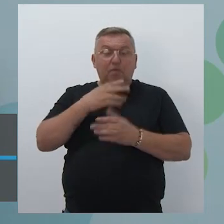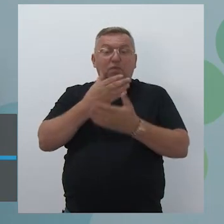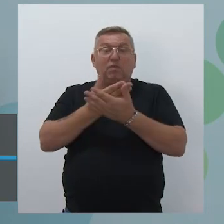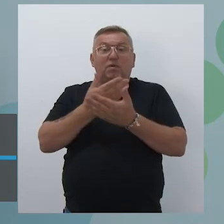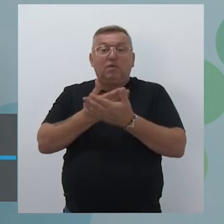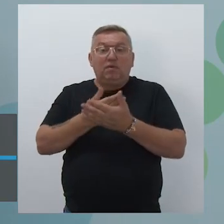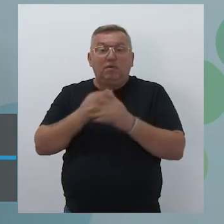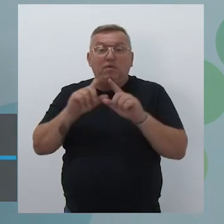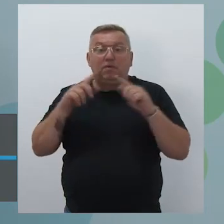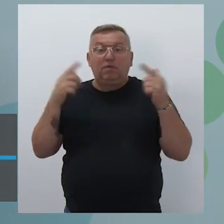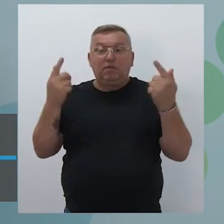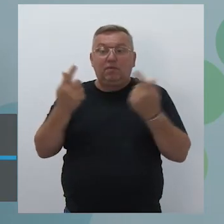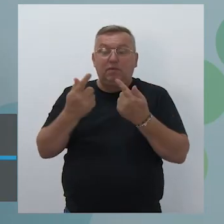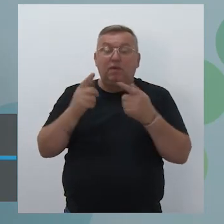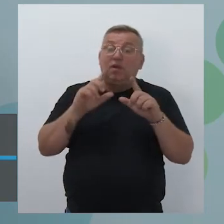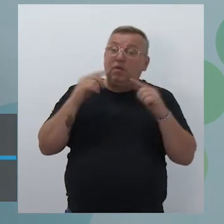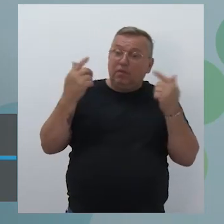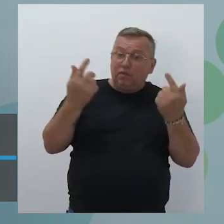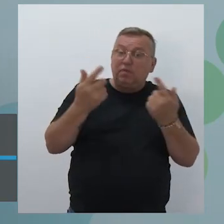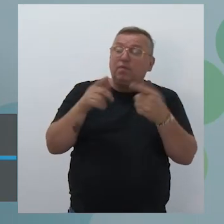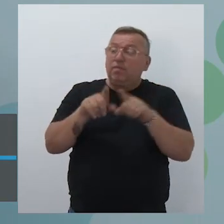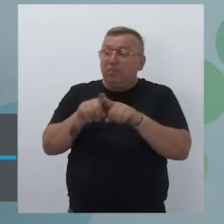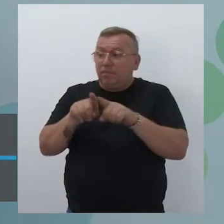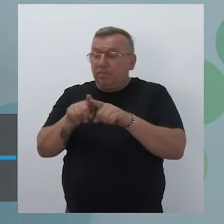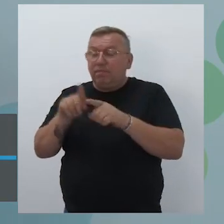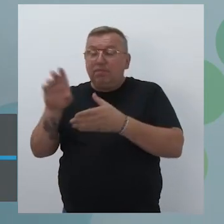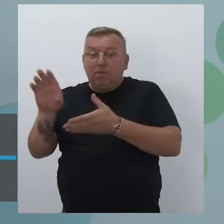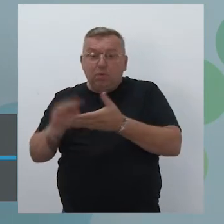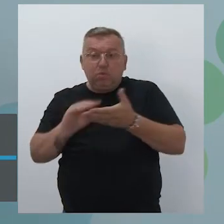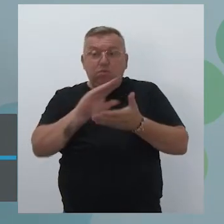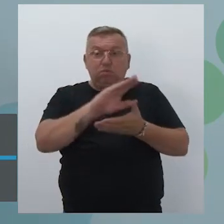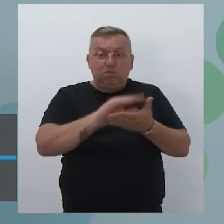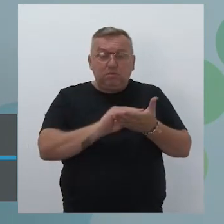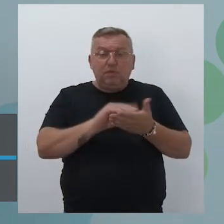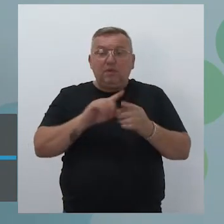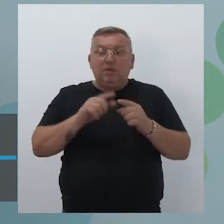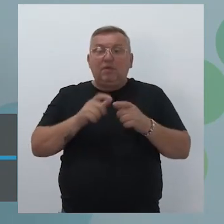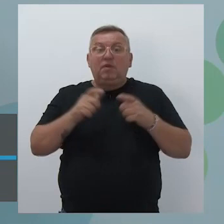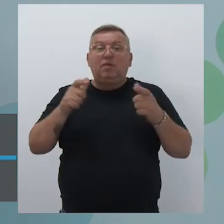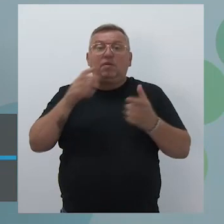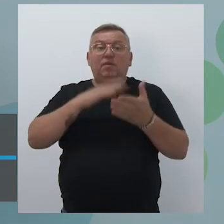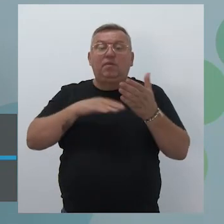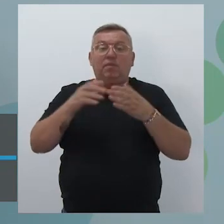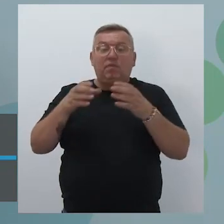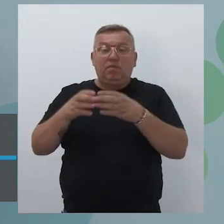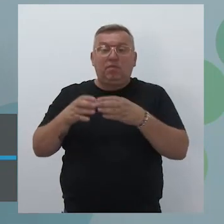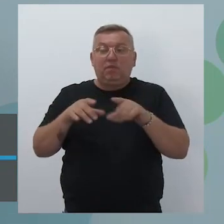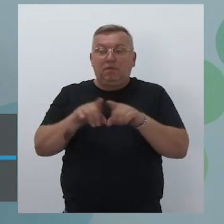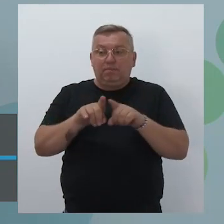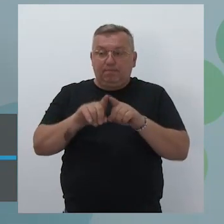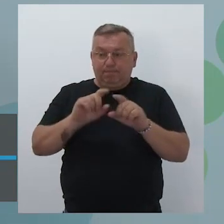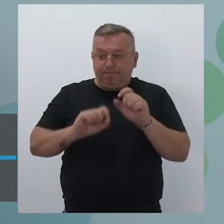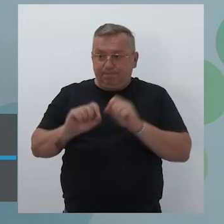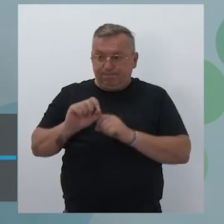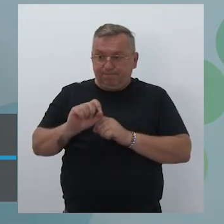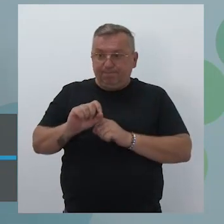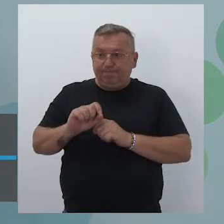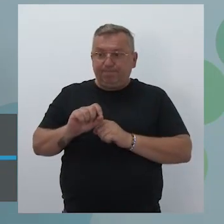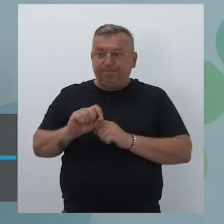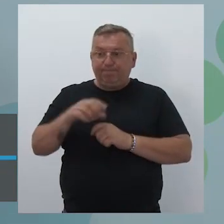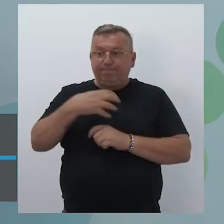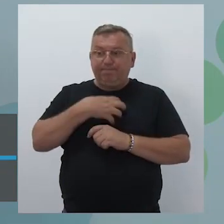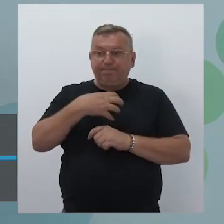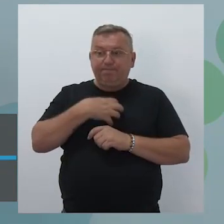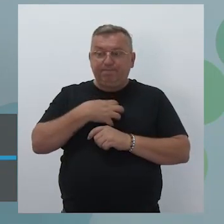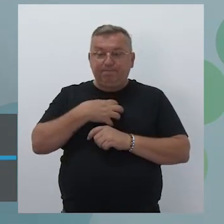da geografia da mesma forma que a geografia da sociologia. E isso se amplia nos outros componentes. Essa